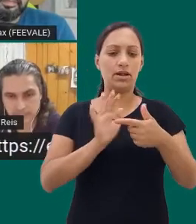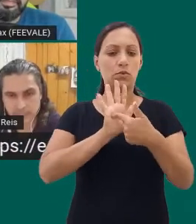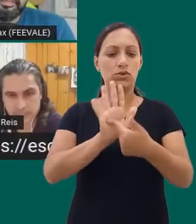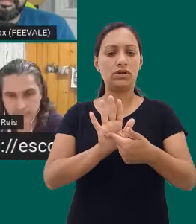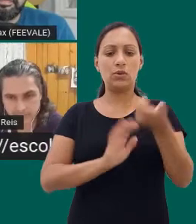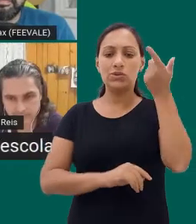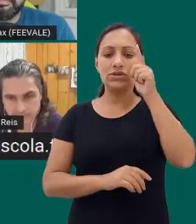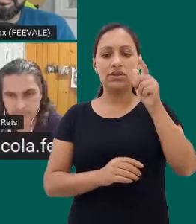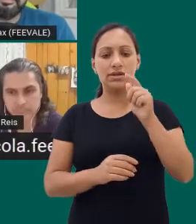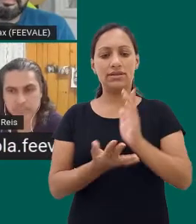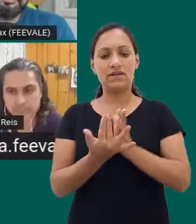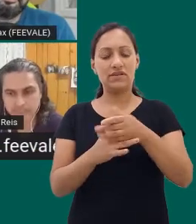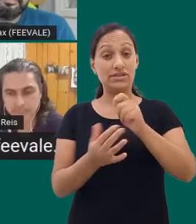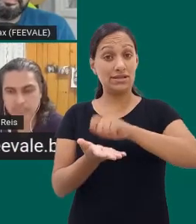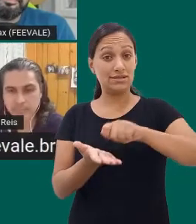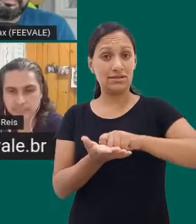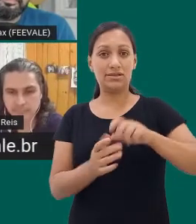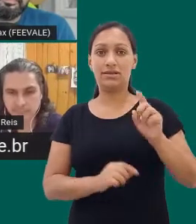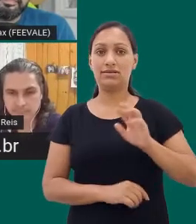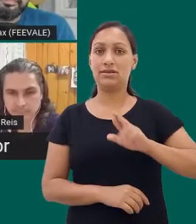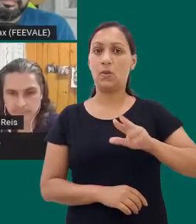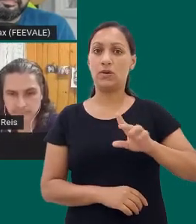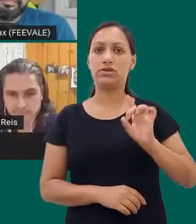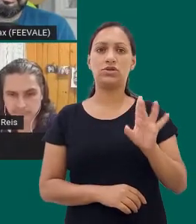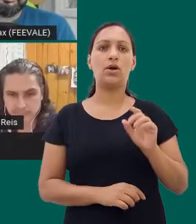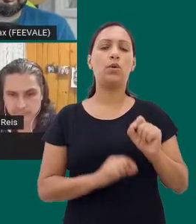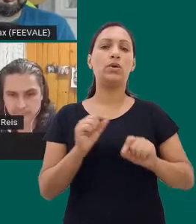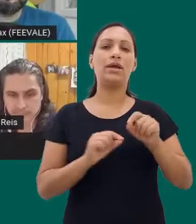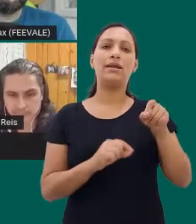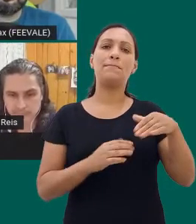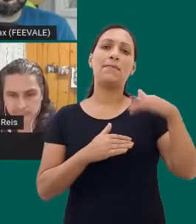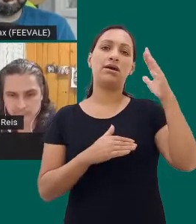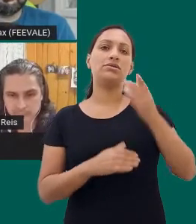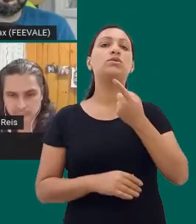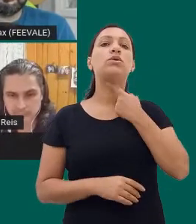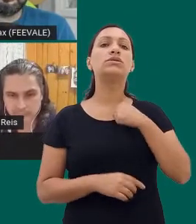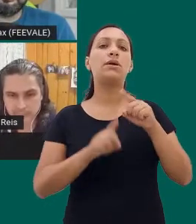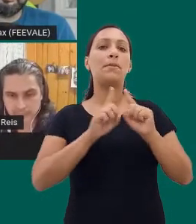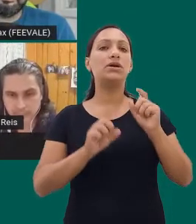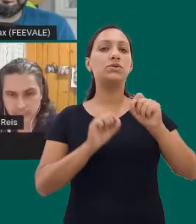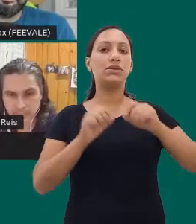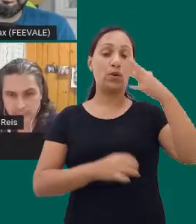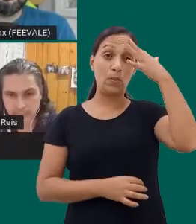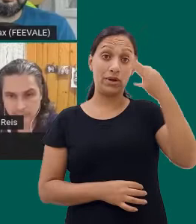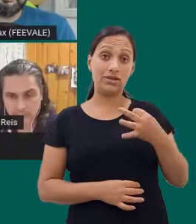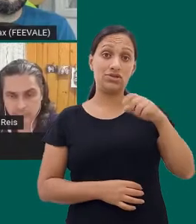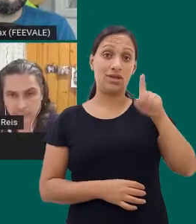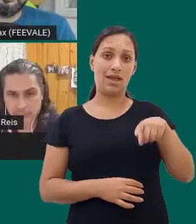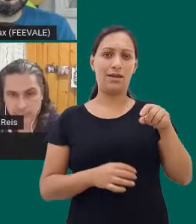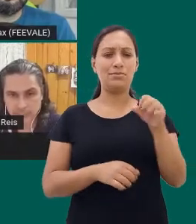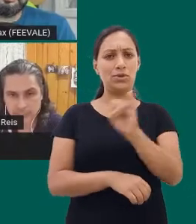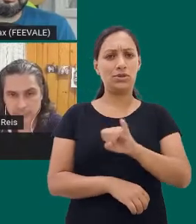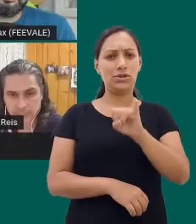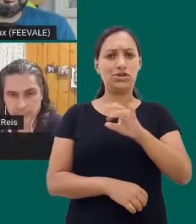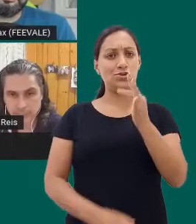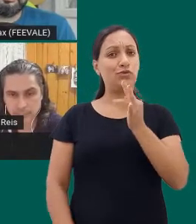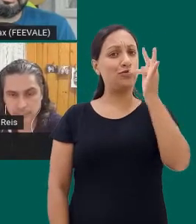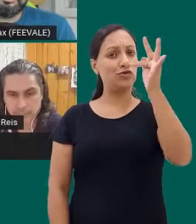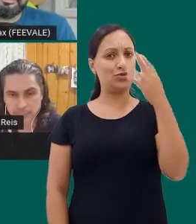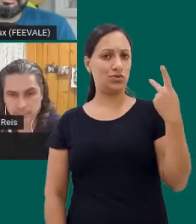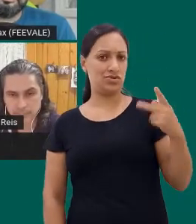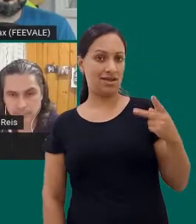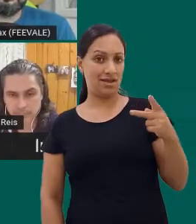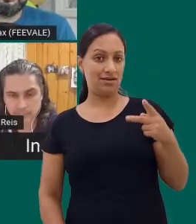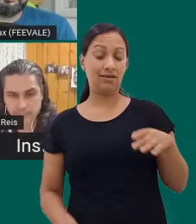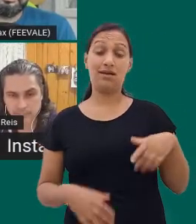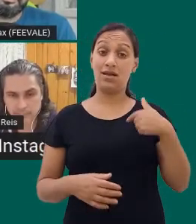isso pela escrita, não somente pelo que ele mais gosta, mas por aquilo que a gente entende como essencial para o futuro, né? Então,